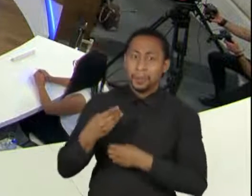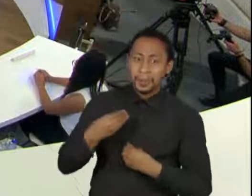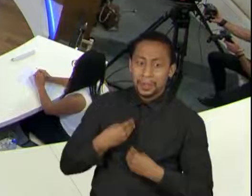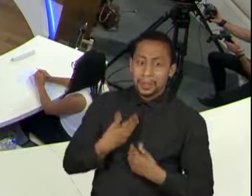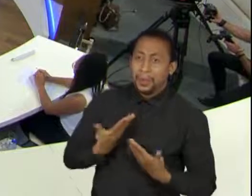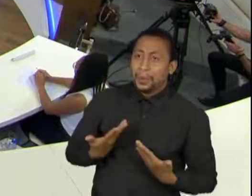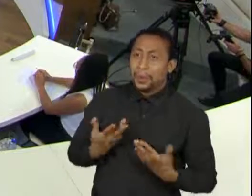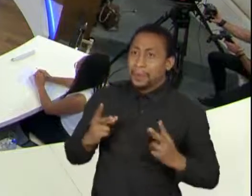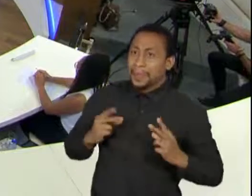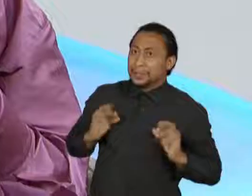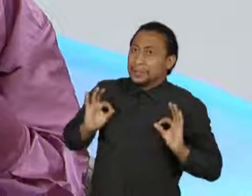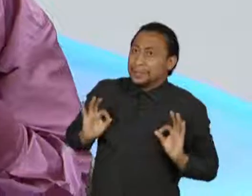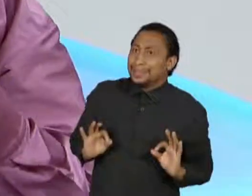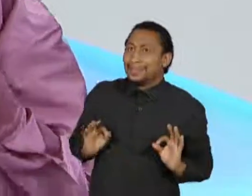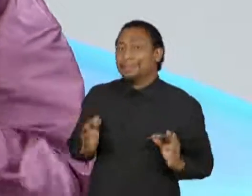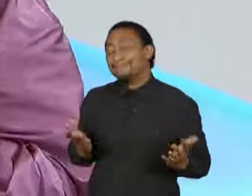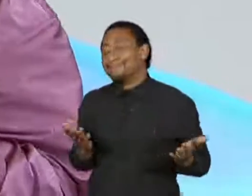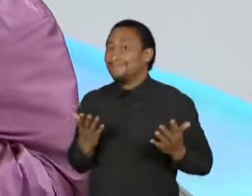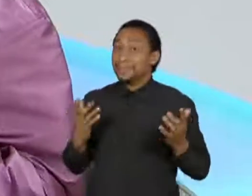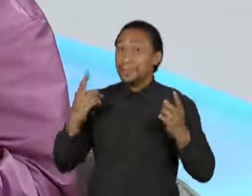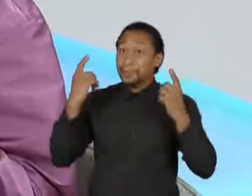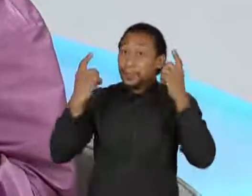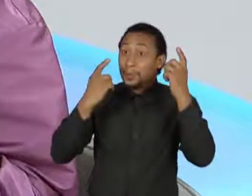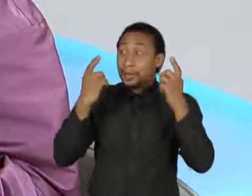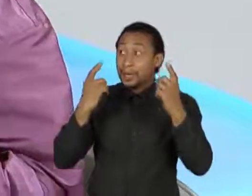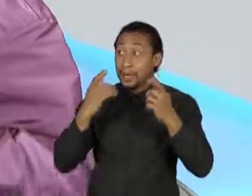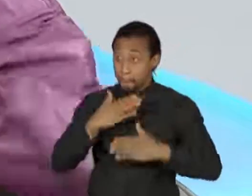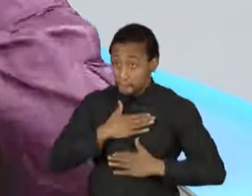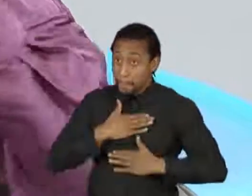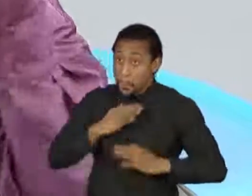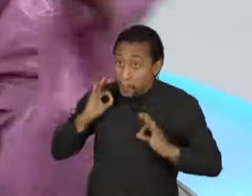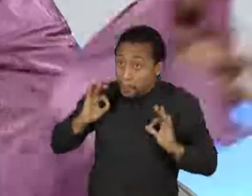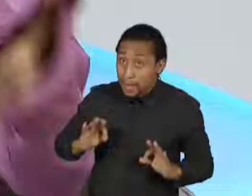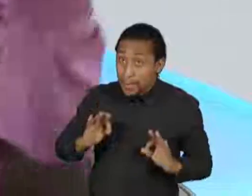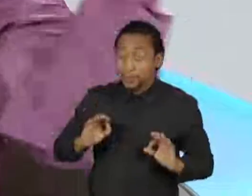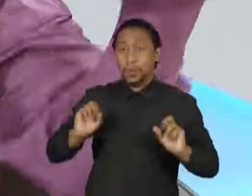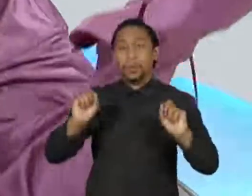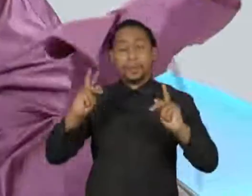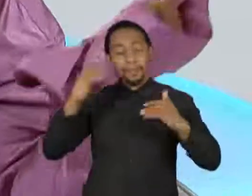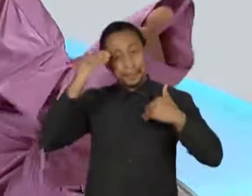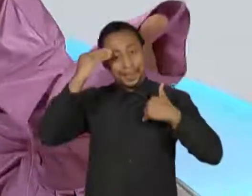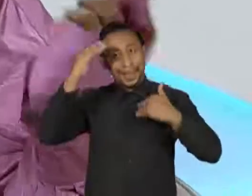fiquei pensando, gente, se for meu mesmo, há de ser, mas já passou, eu já sei que é meu.